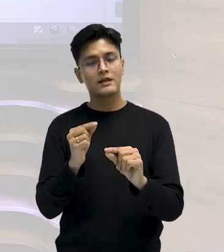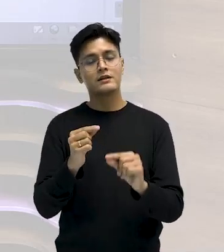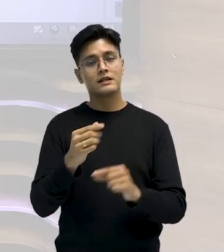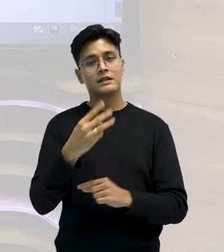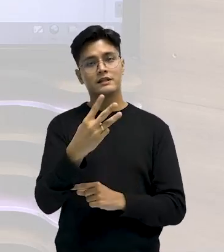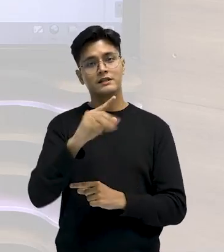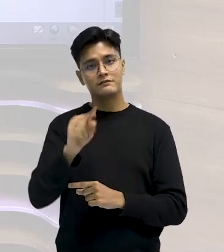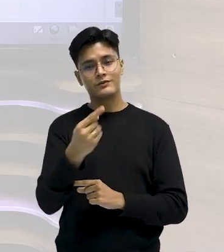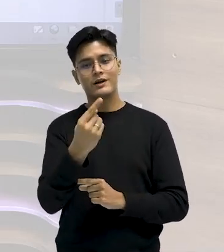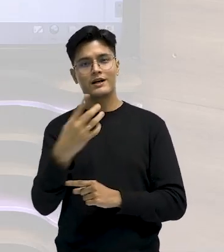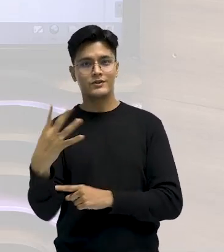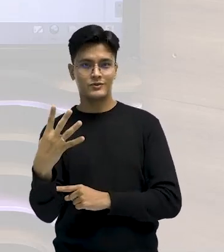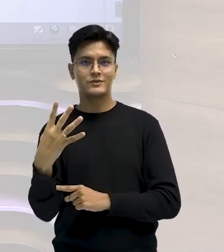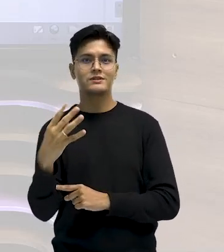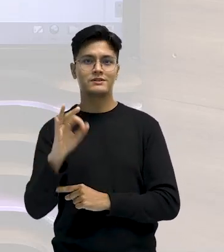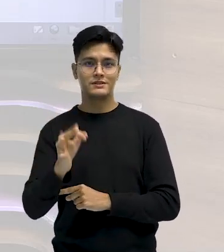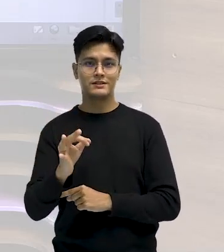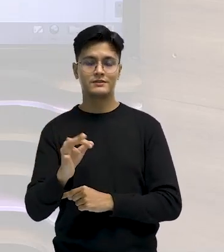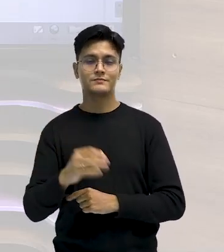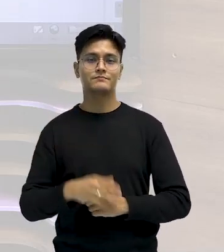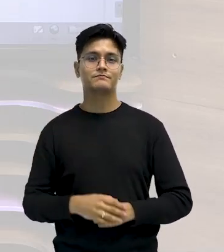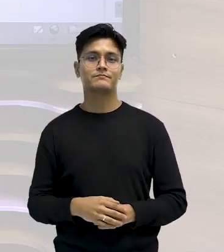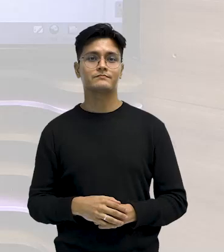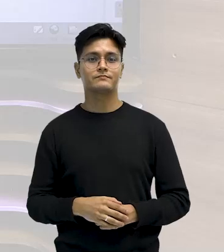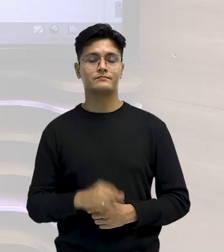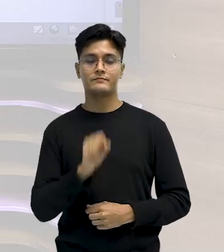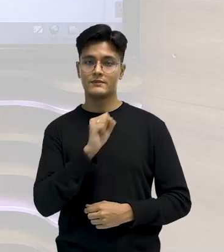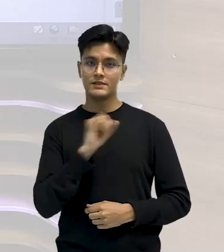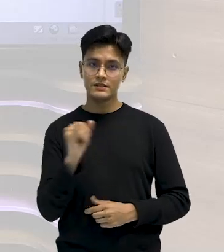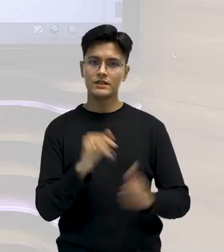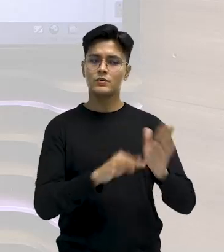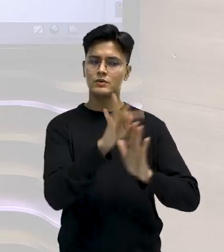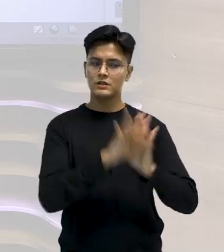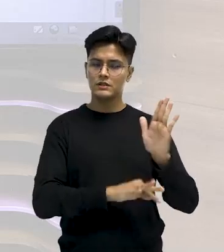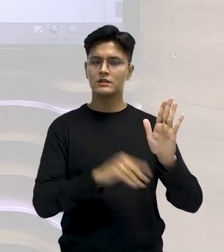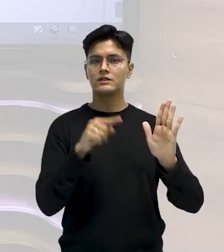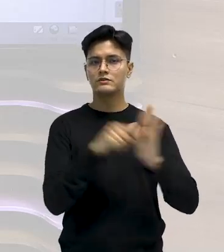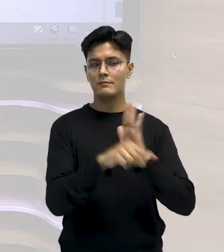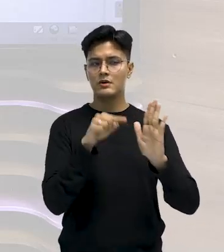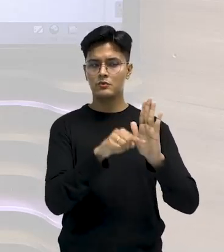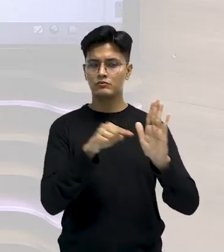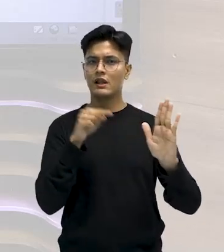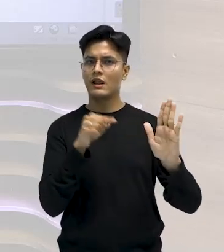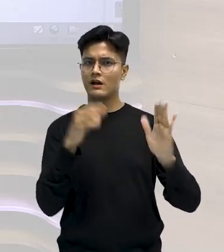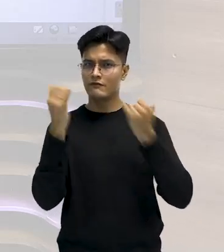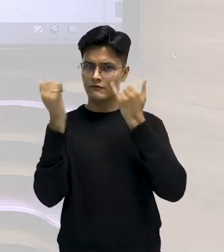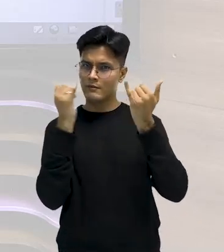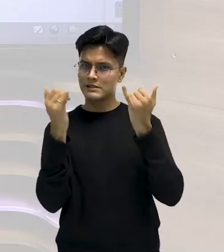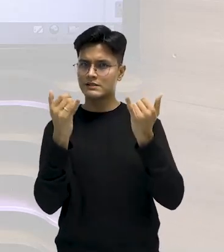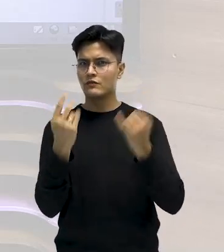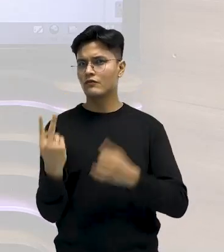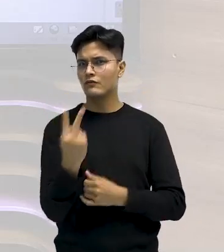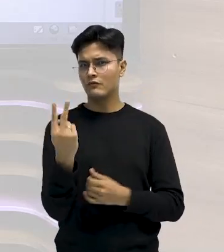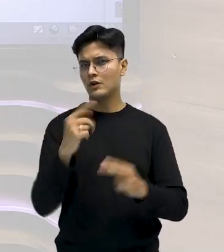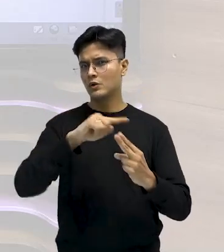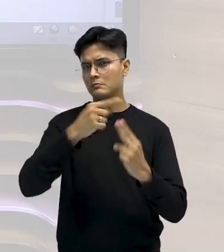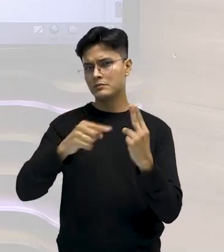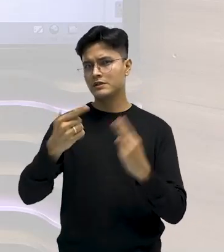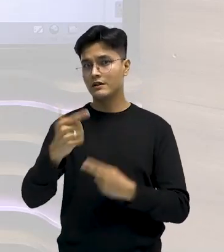ou 3,14, tá bom? E toda vez que a questão não te informar esse valor, você tem que